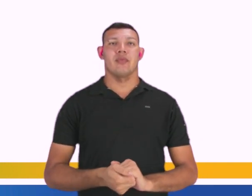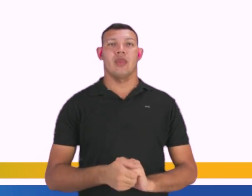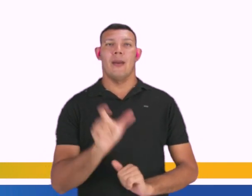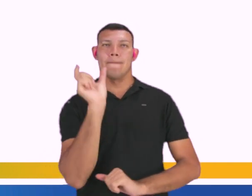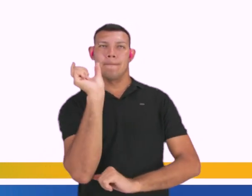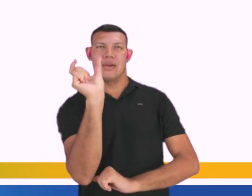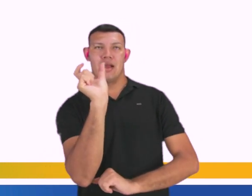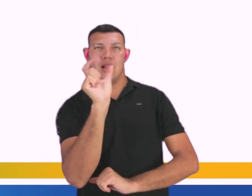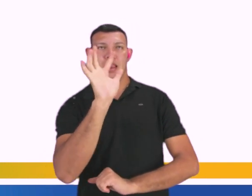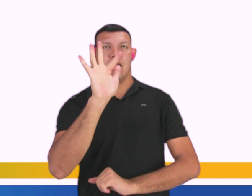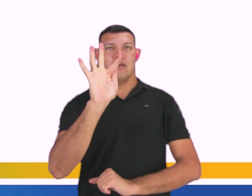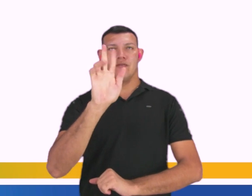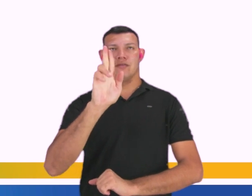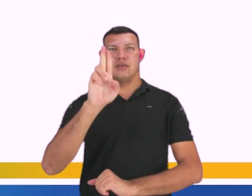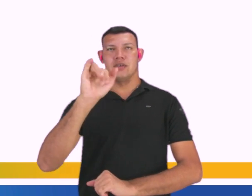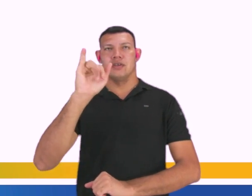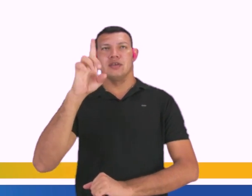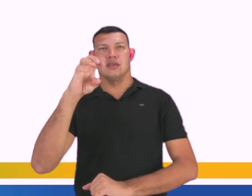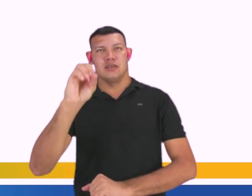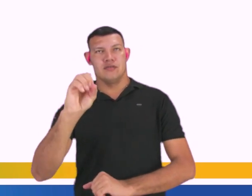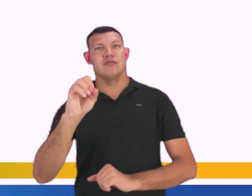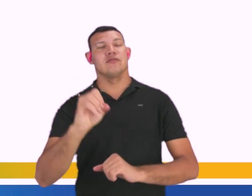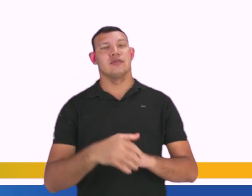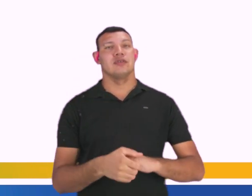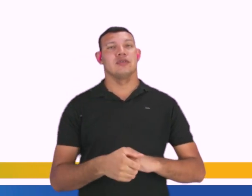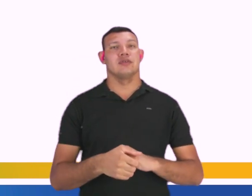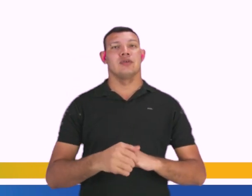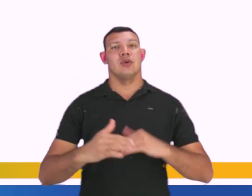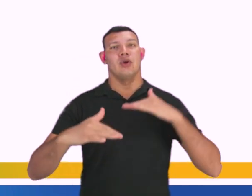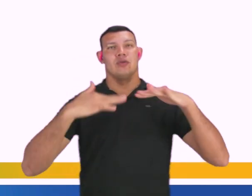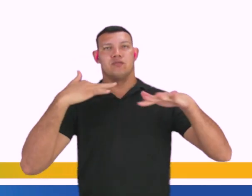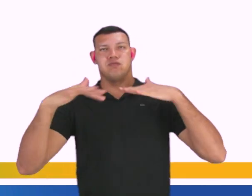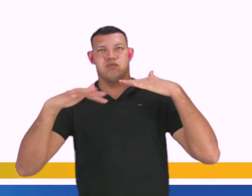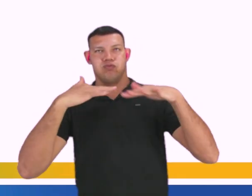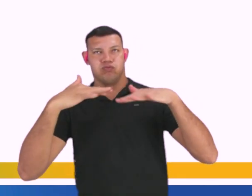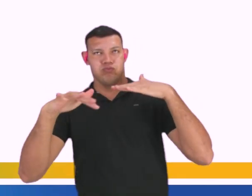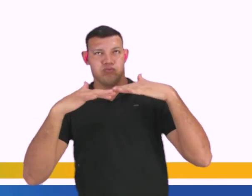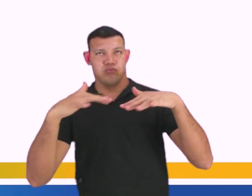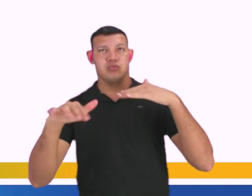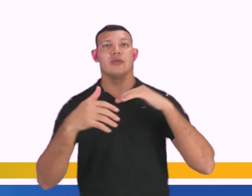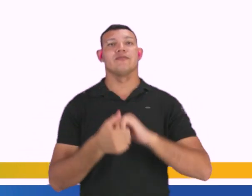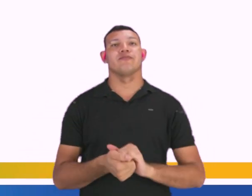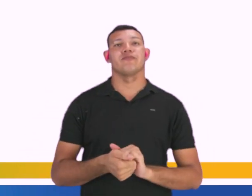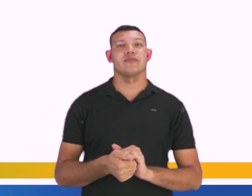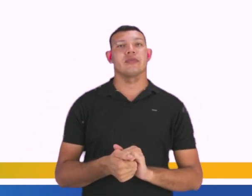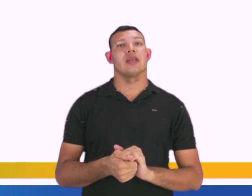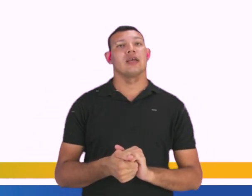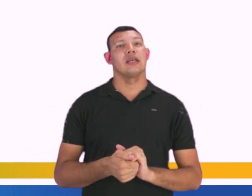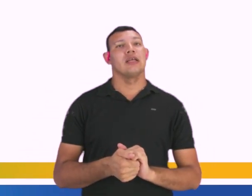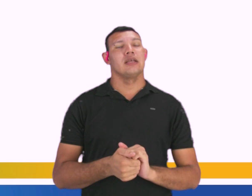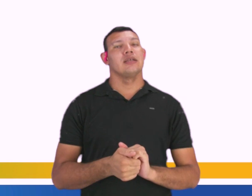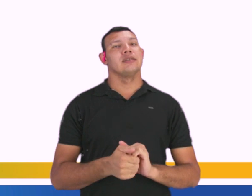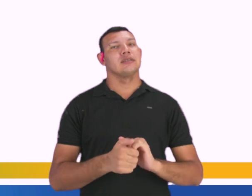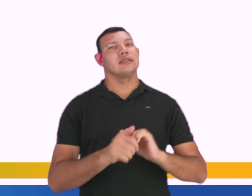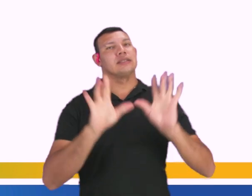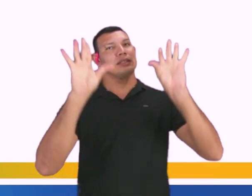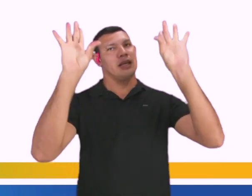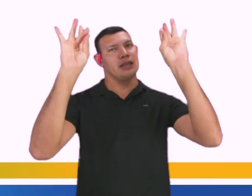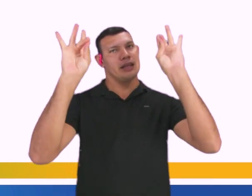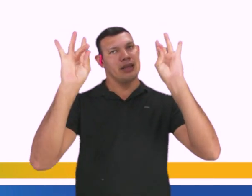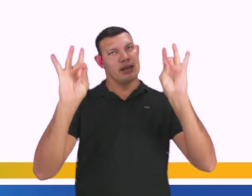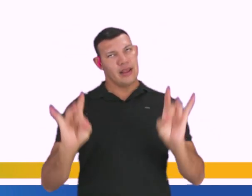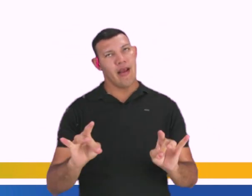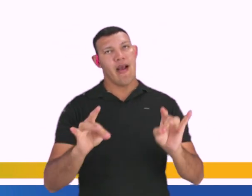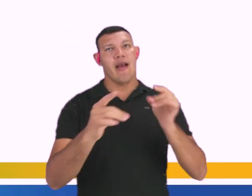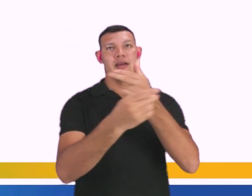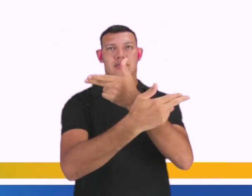objeto ou uma substância que deve estar em movimento para resistir às forças aplicadas externamente. Então, imagine o seguinte, que